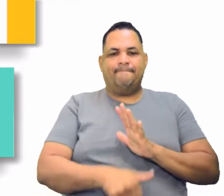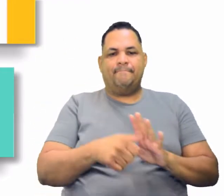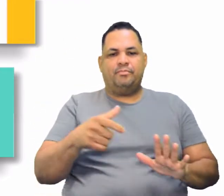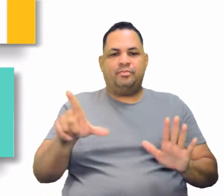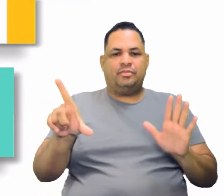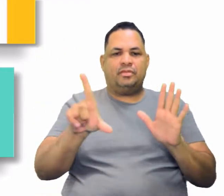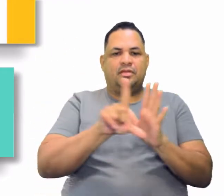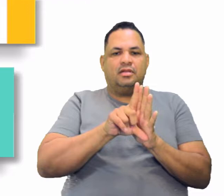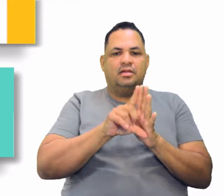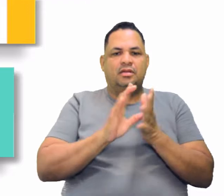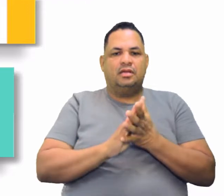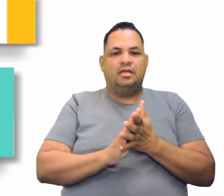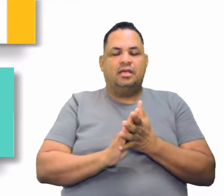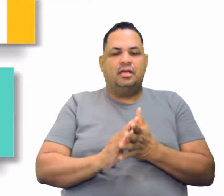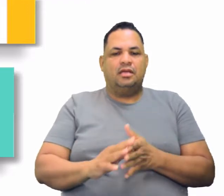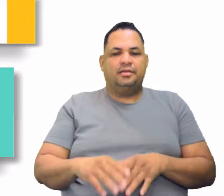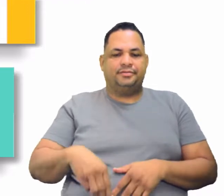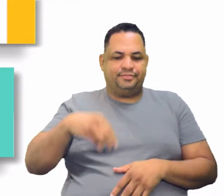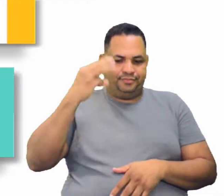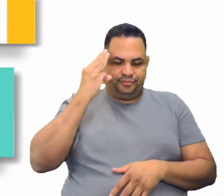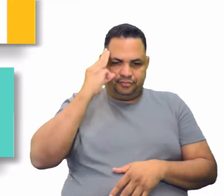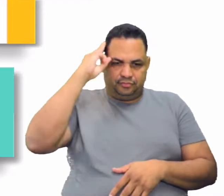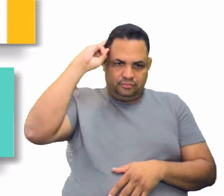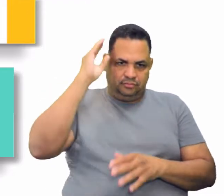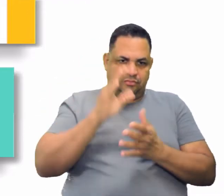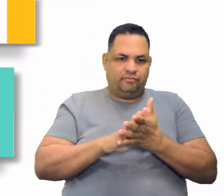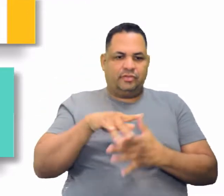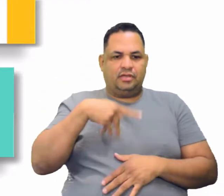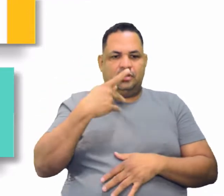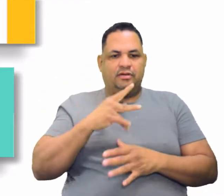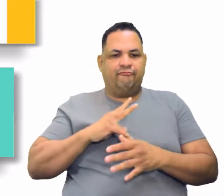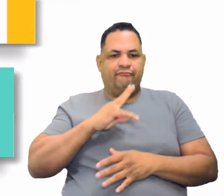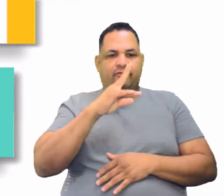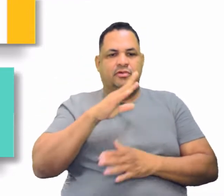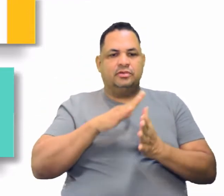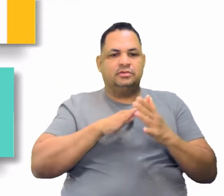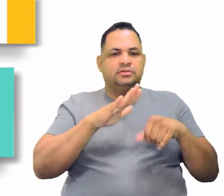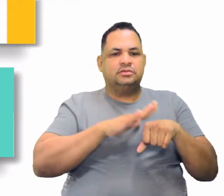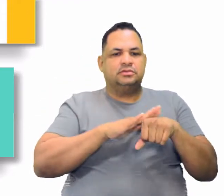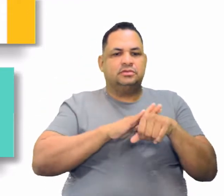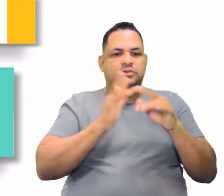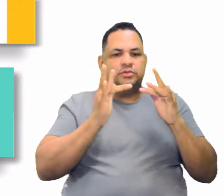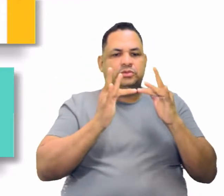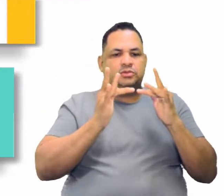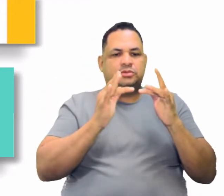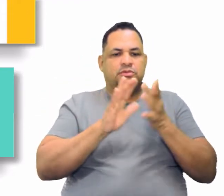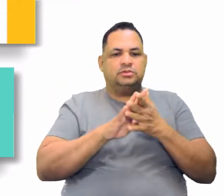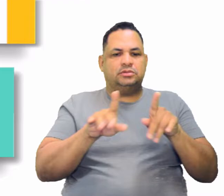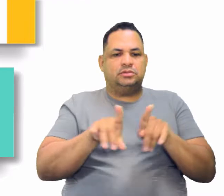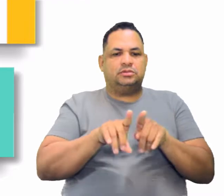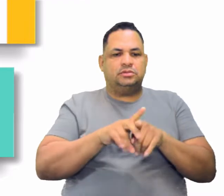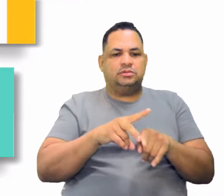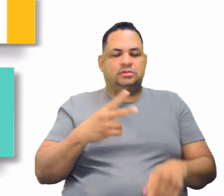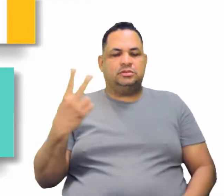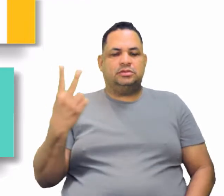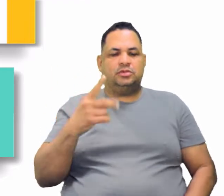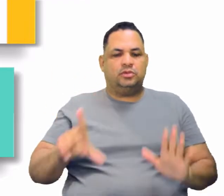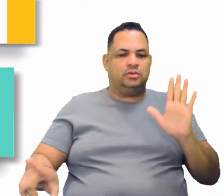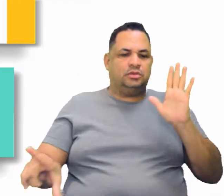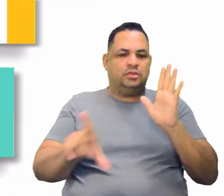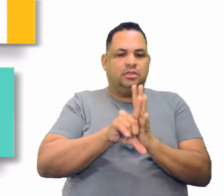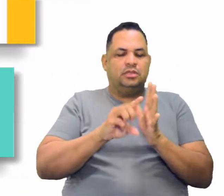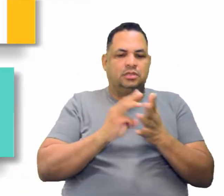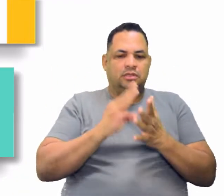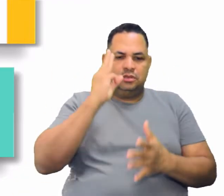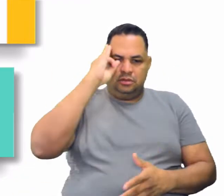também terceira lei de Newton. Vamos falar também de força de atrito e também vamos falar da segunda lei de Newton e